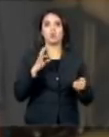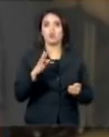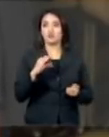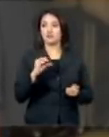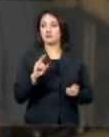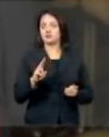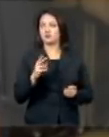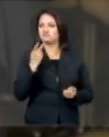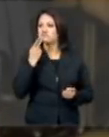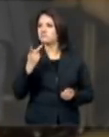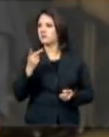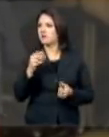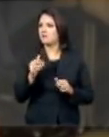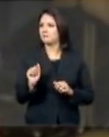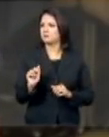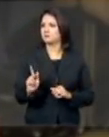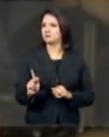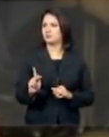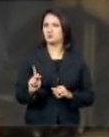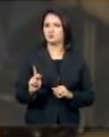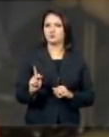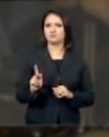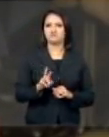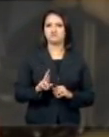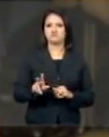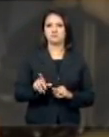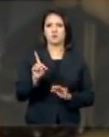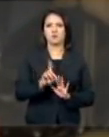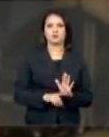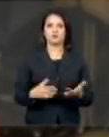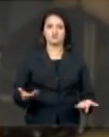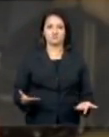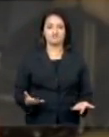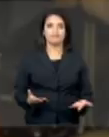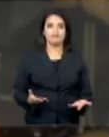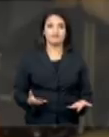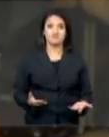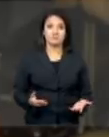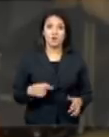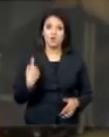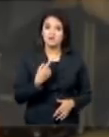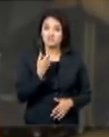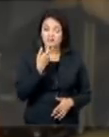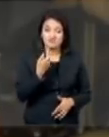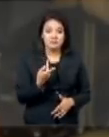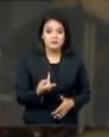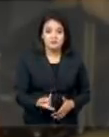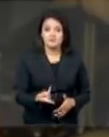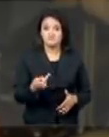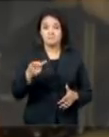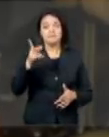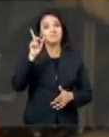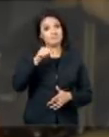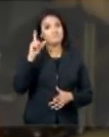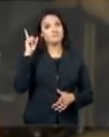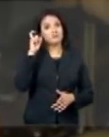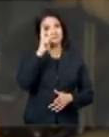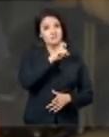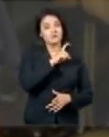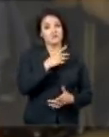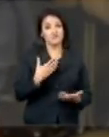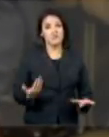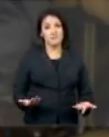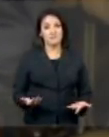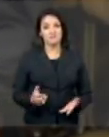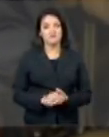aposentadoria senhores ministros senhora ministra é disso que estamos a falar é disso que estamos a tratar na tarde de hoje